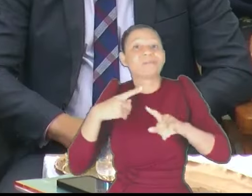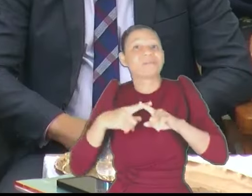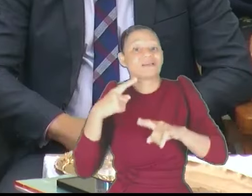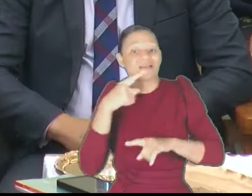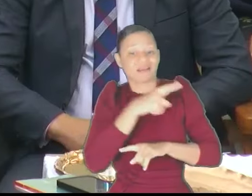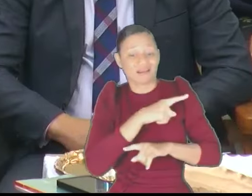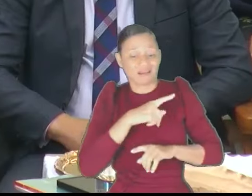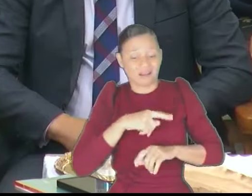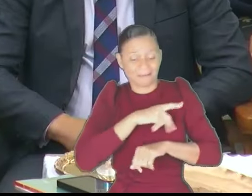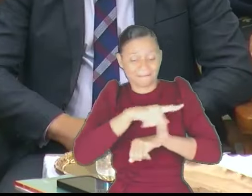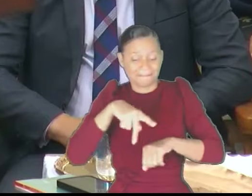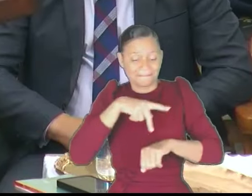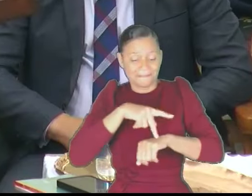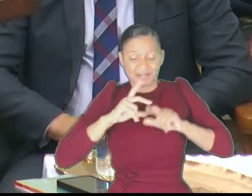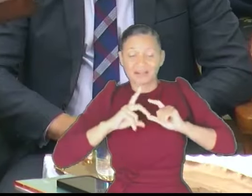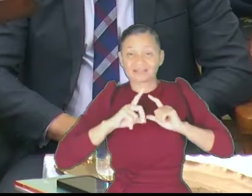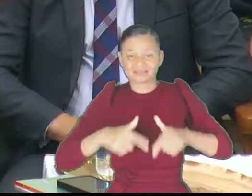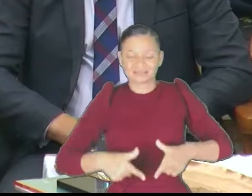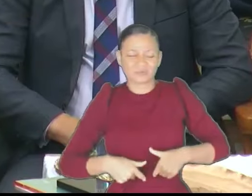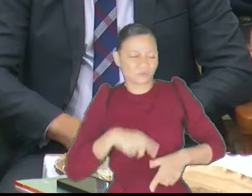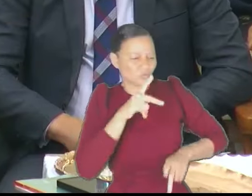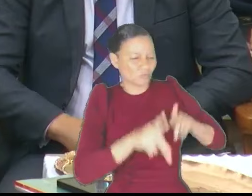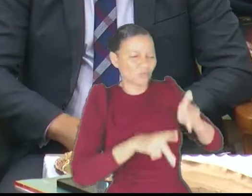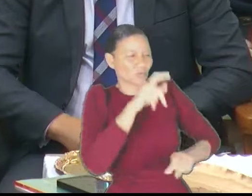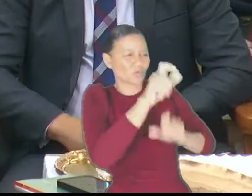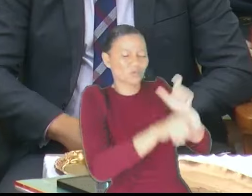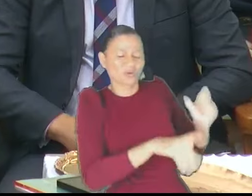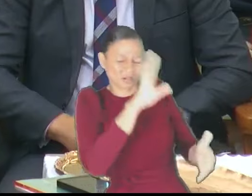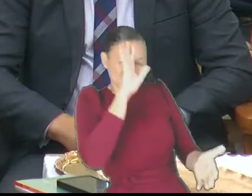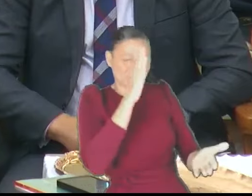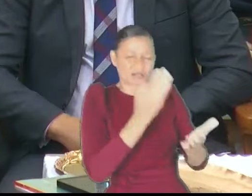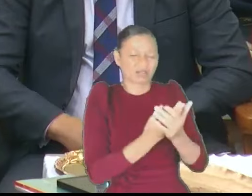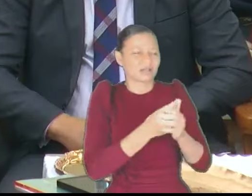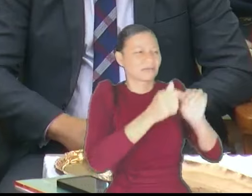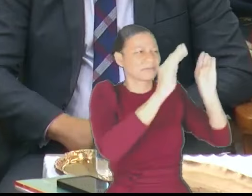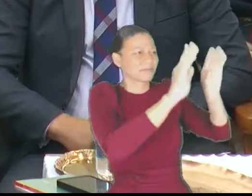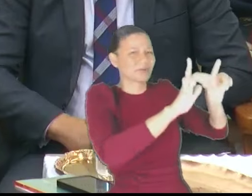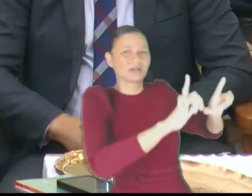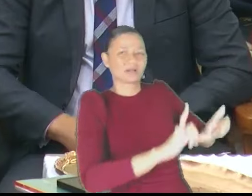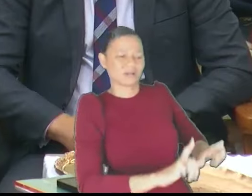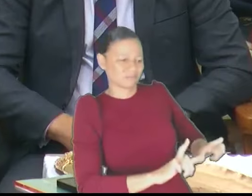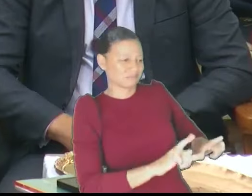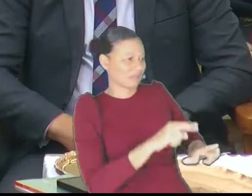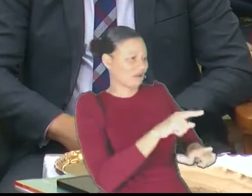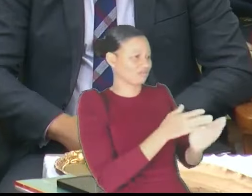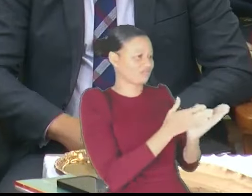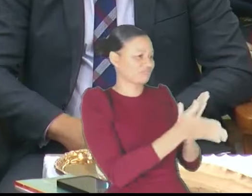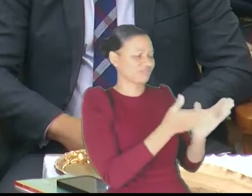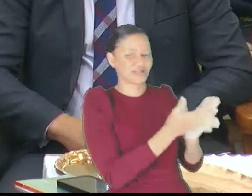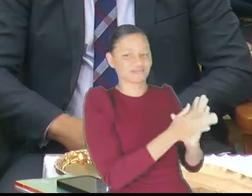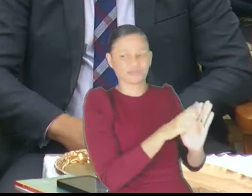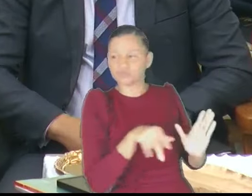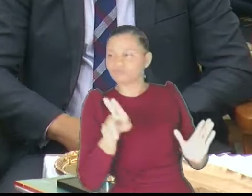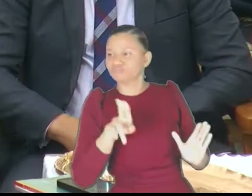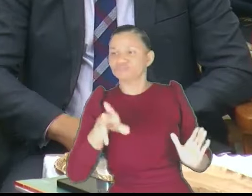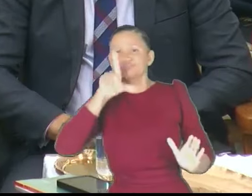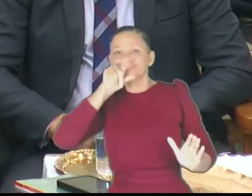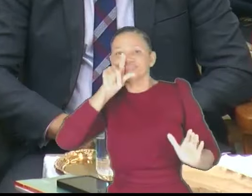povo está crendo em Baal. Entre crente desviado e corvo, Deus usa corvo.